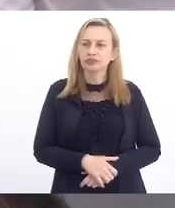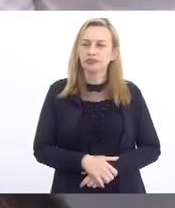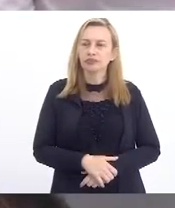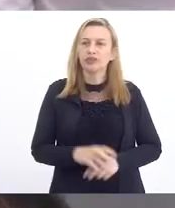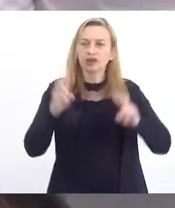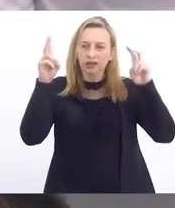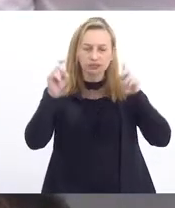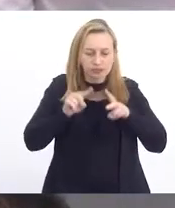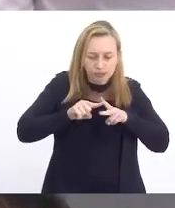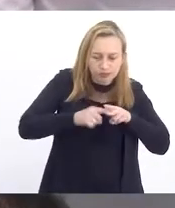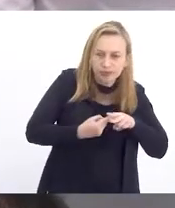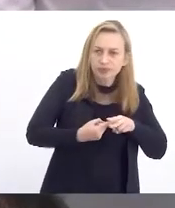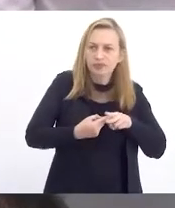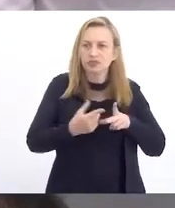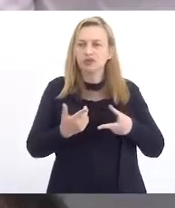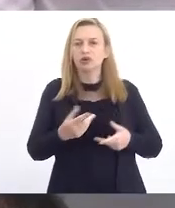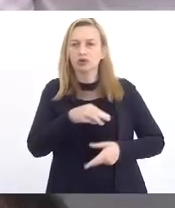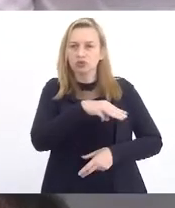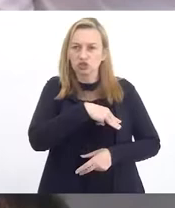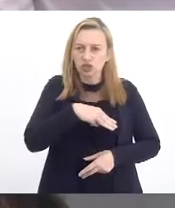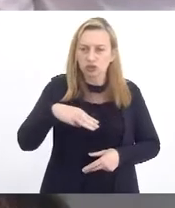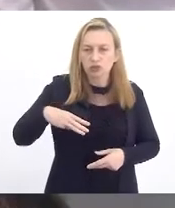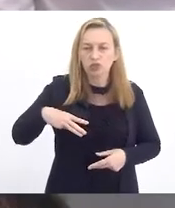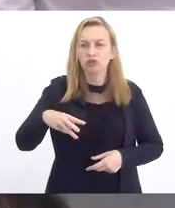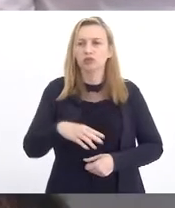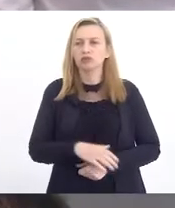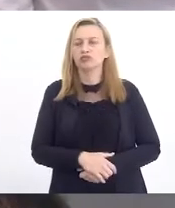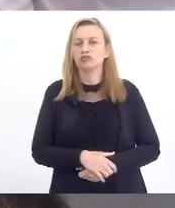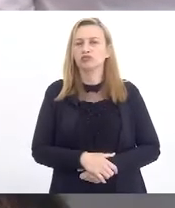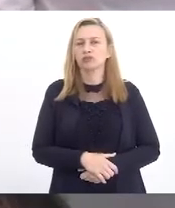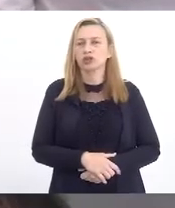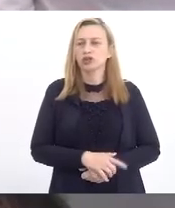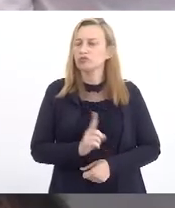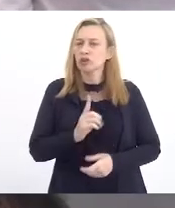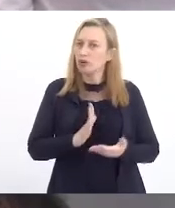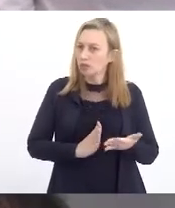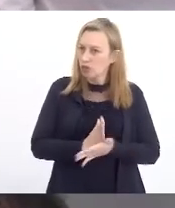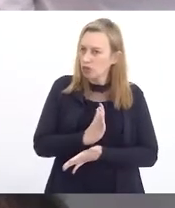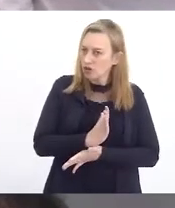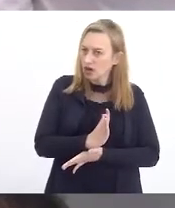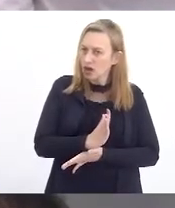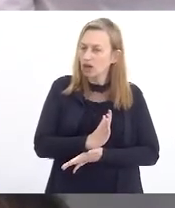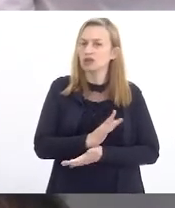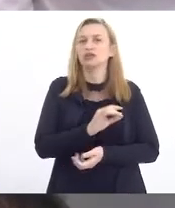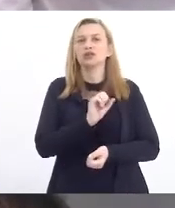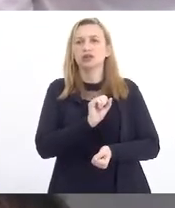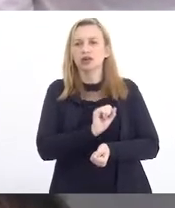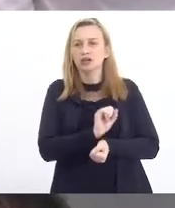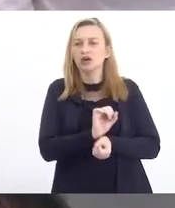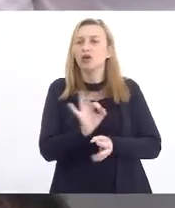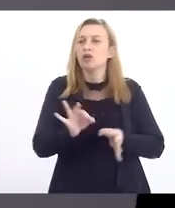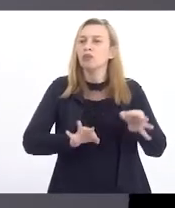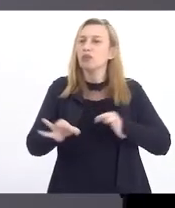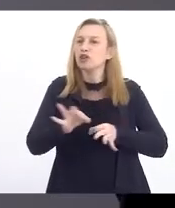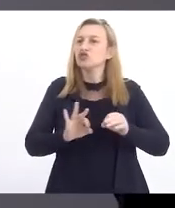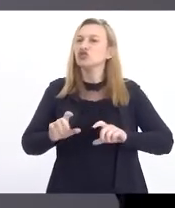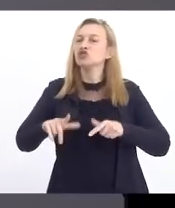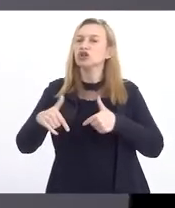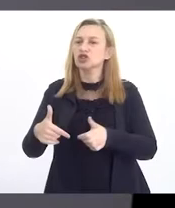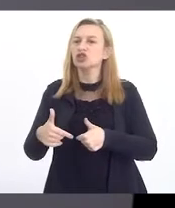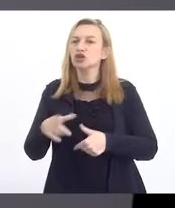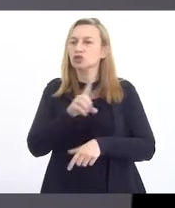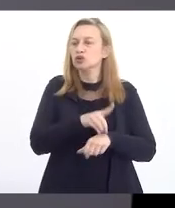de ajuste de conduta com o Ministério Público. Ainda não está aprovado, que a gente ainda está para passar o plano de ação para a